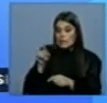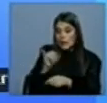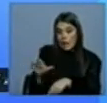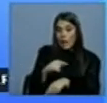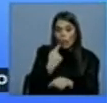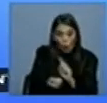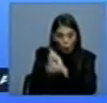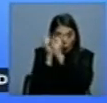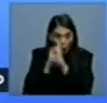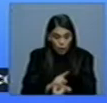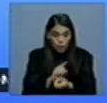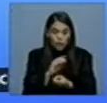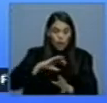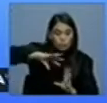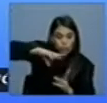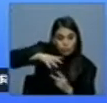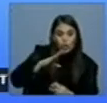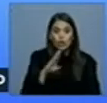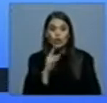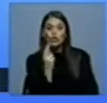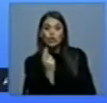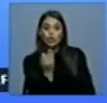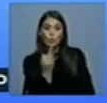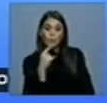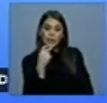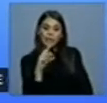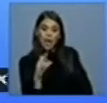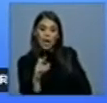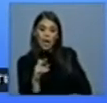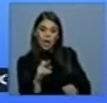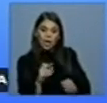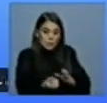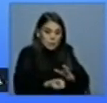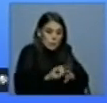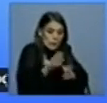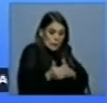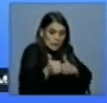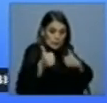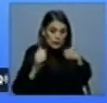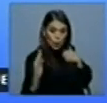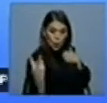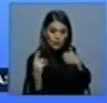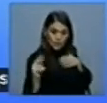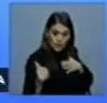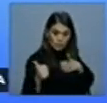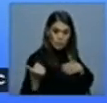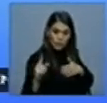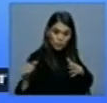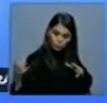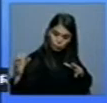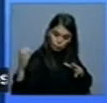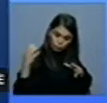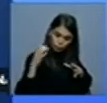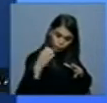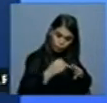contrário. Diz que Júpiter nasceu 4 vezes mais afastado do sítio onde está e depois migrou para dentro até à sua